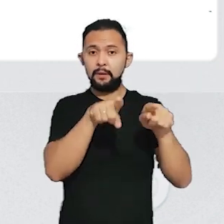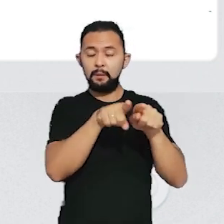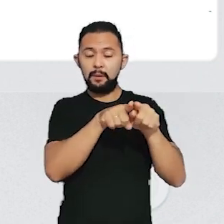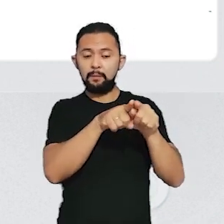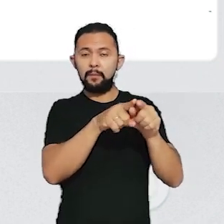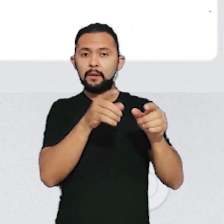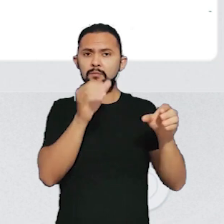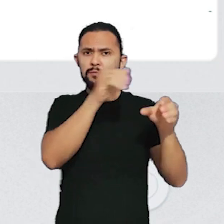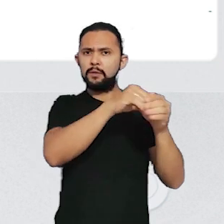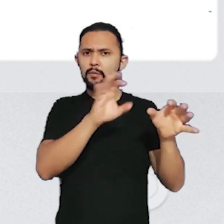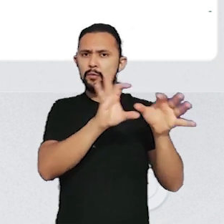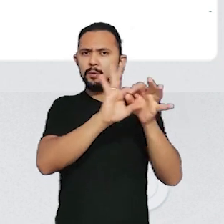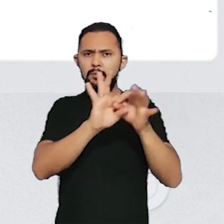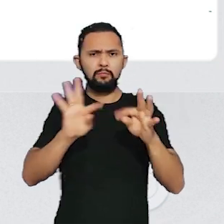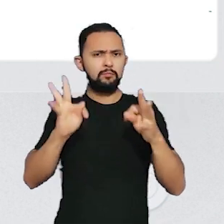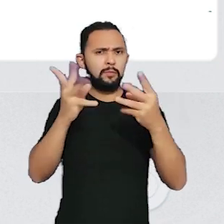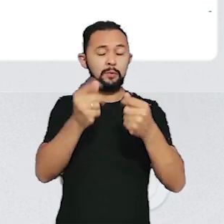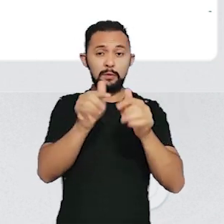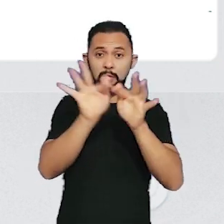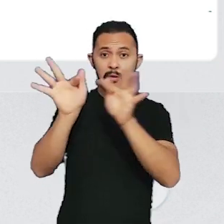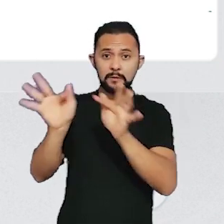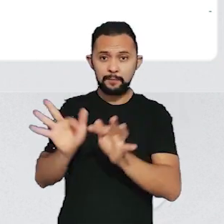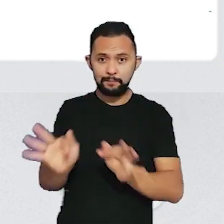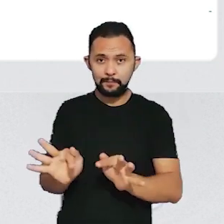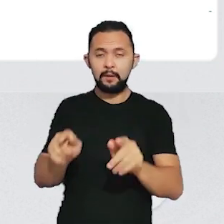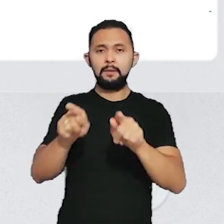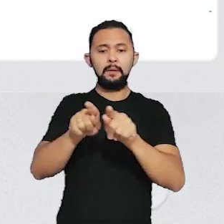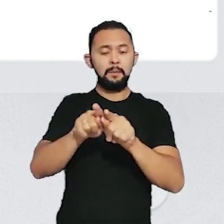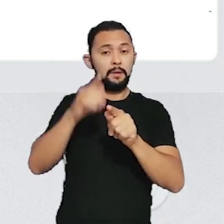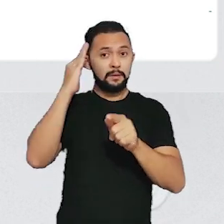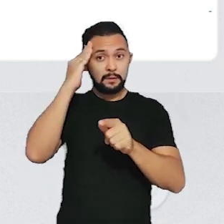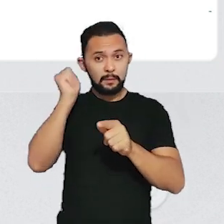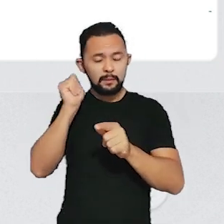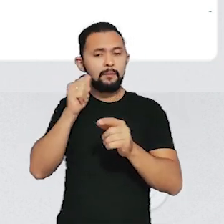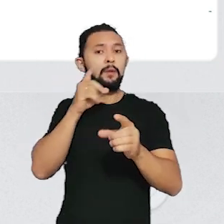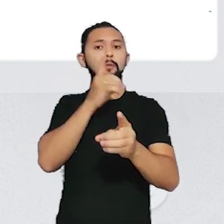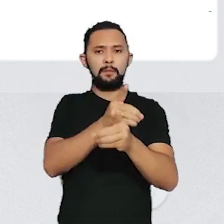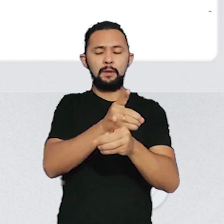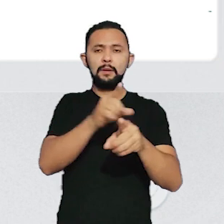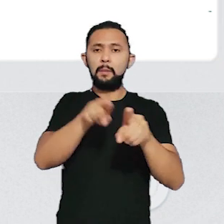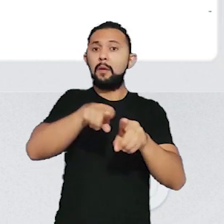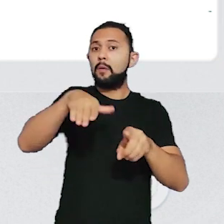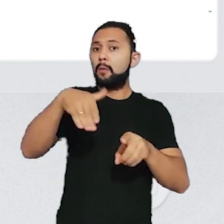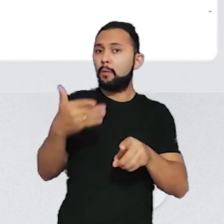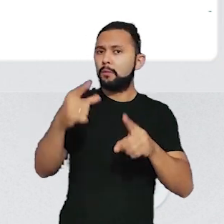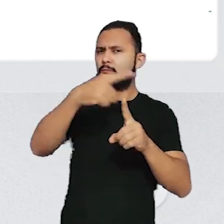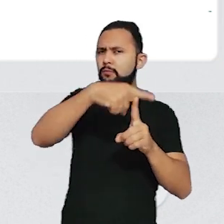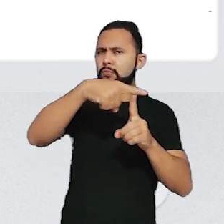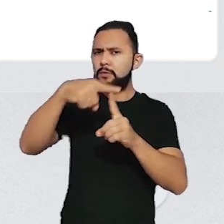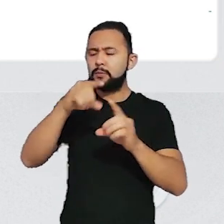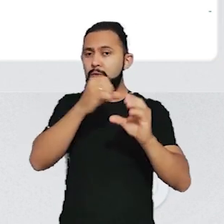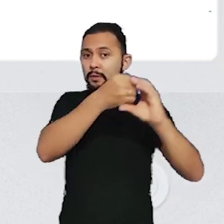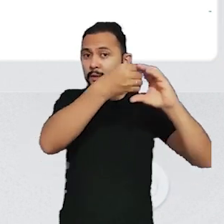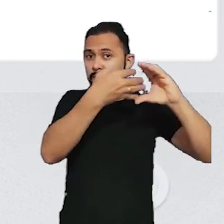identificar todas as orações adverbiais, vai aprender a classificação dessas orações dentro de um determinado